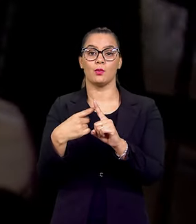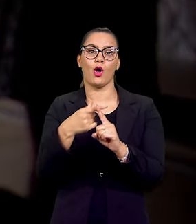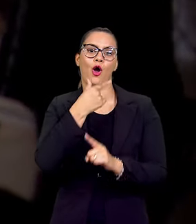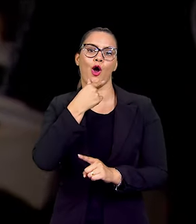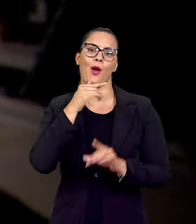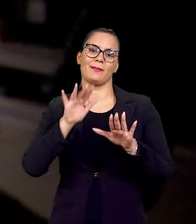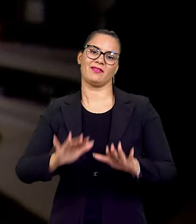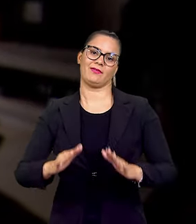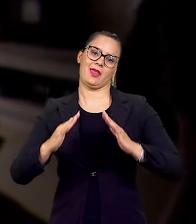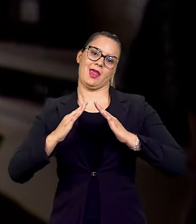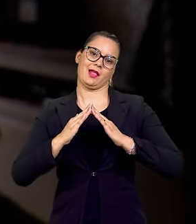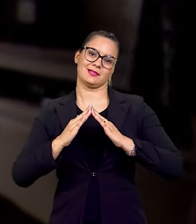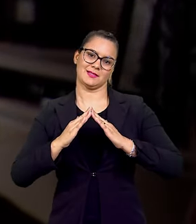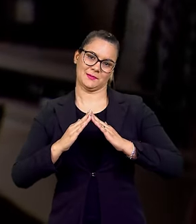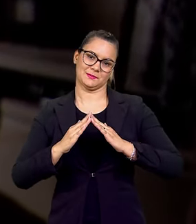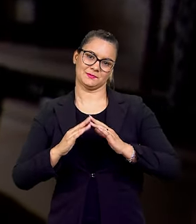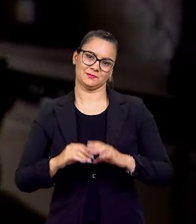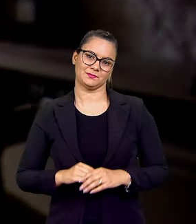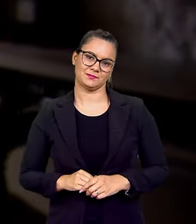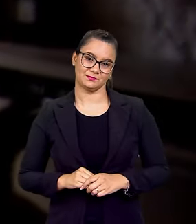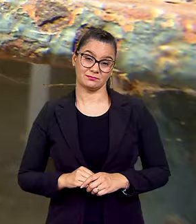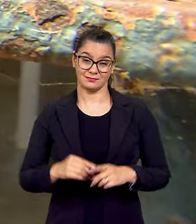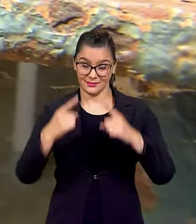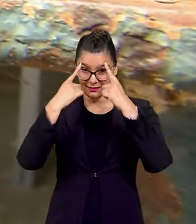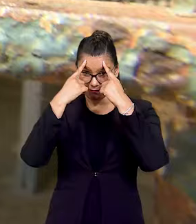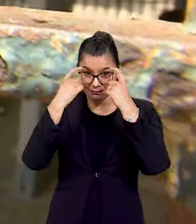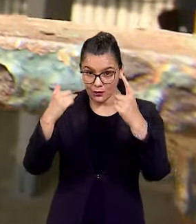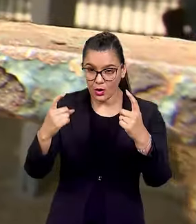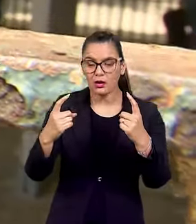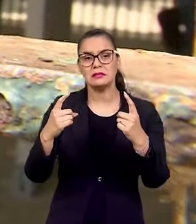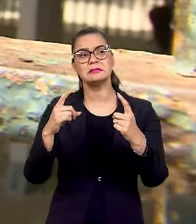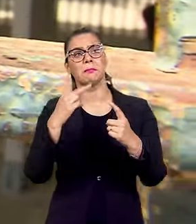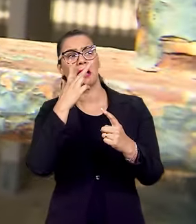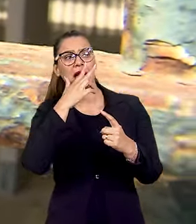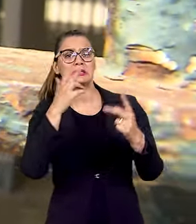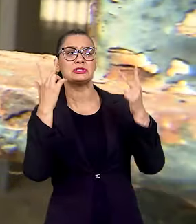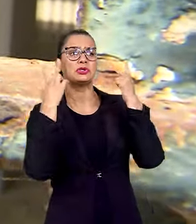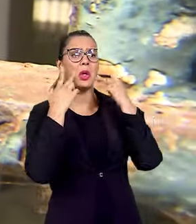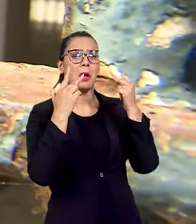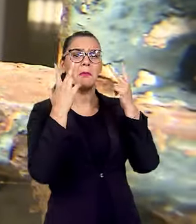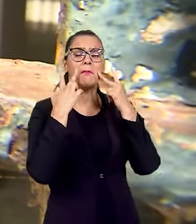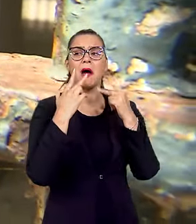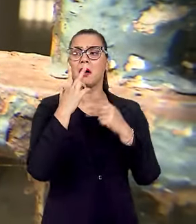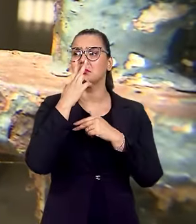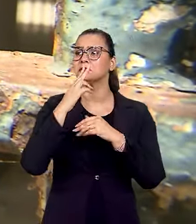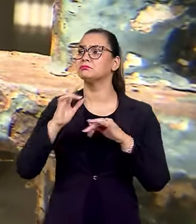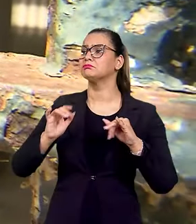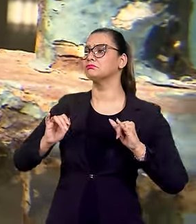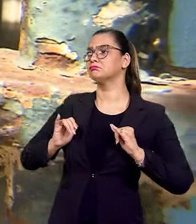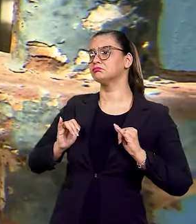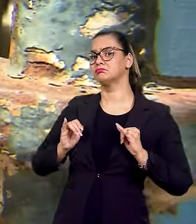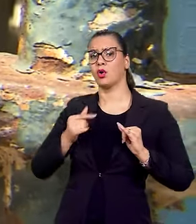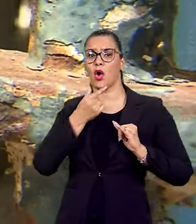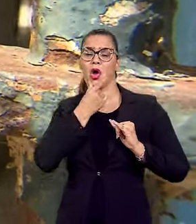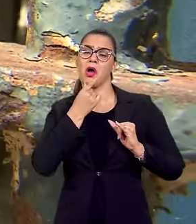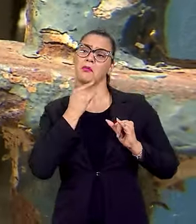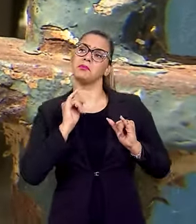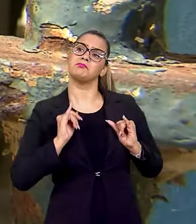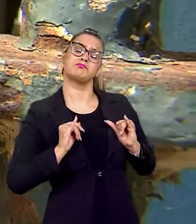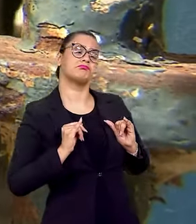perigo, porque é quando os homens estão mais em casa. Essa violência é em parte normalizada por uma